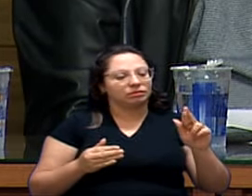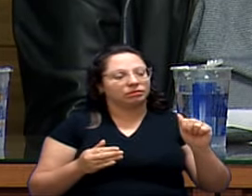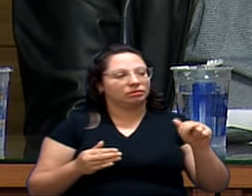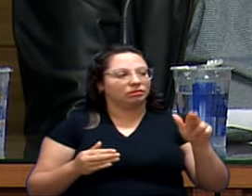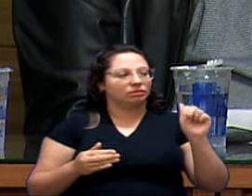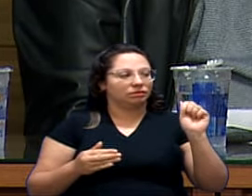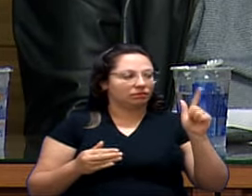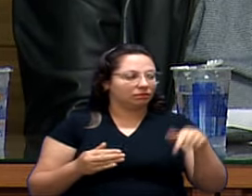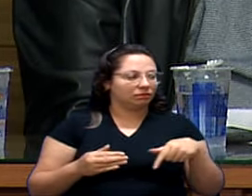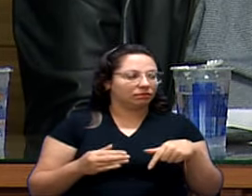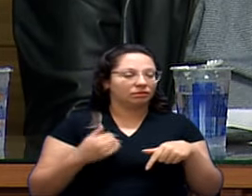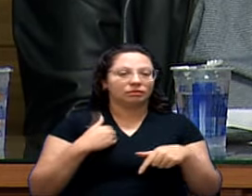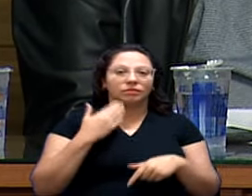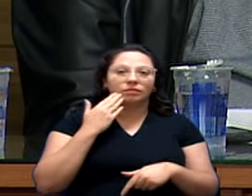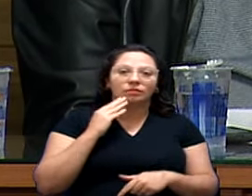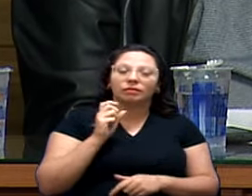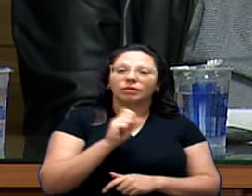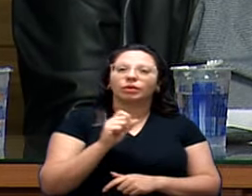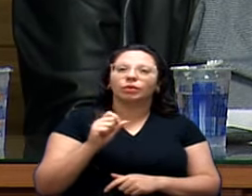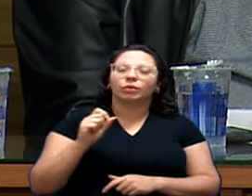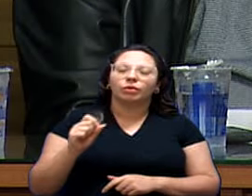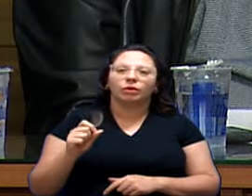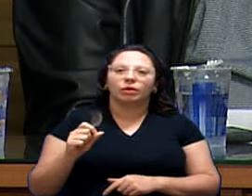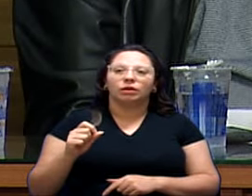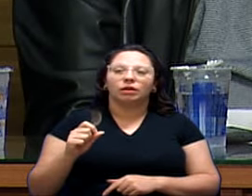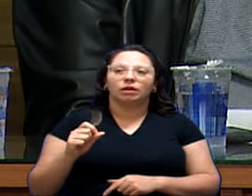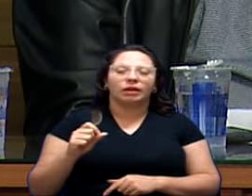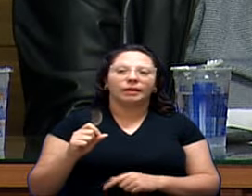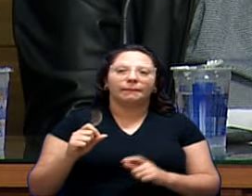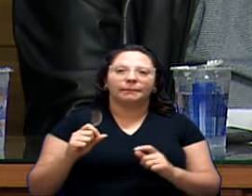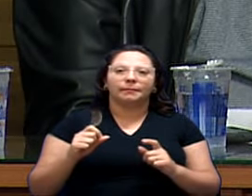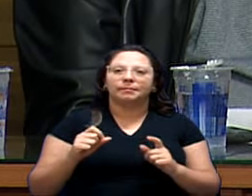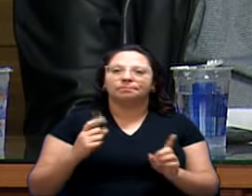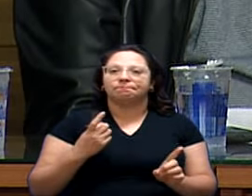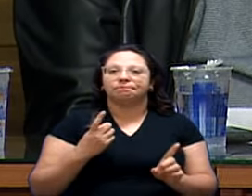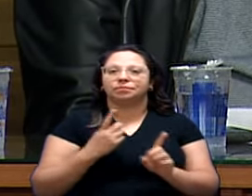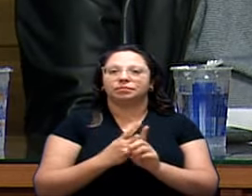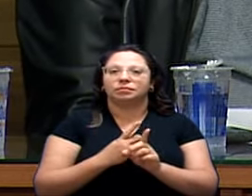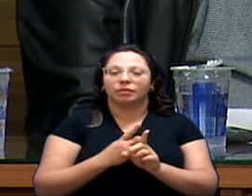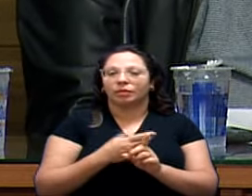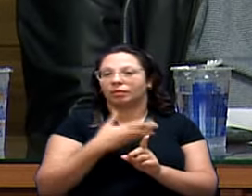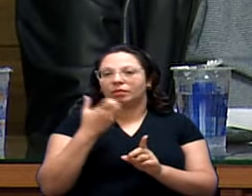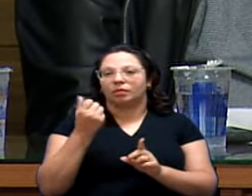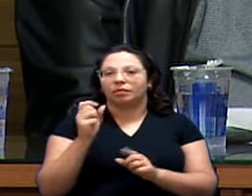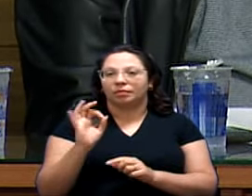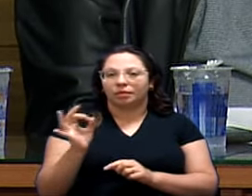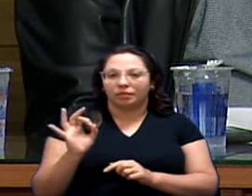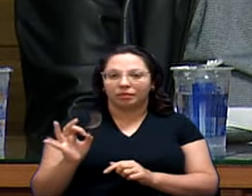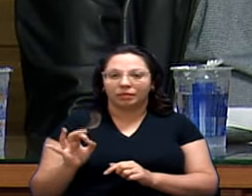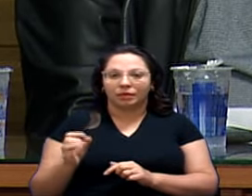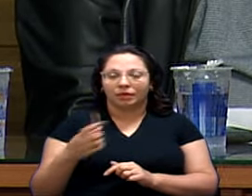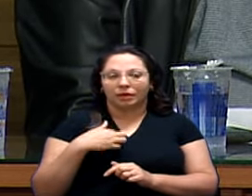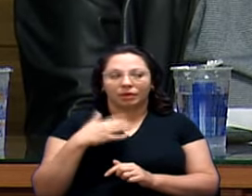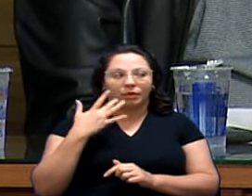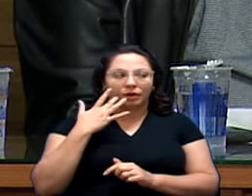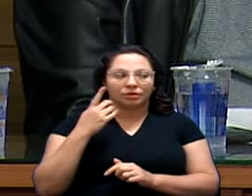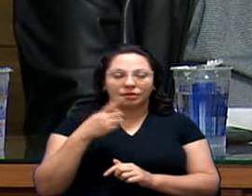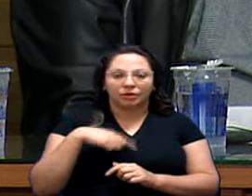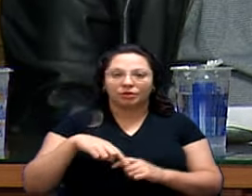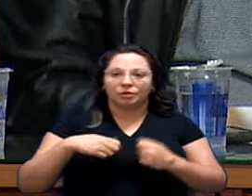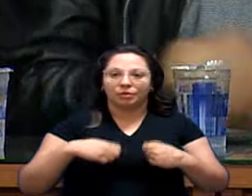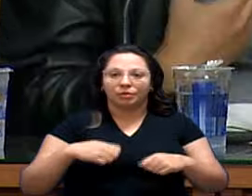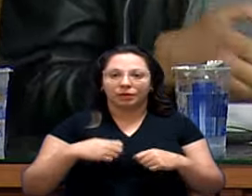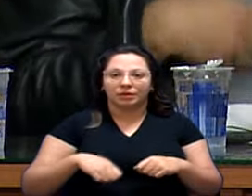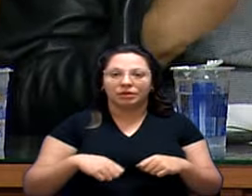entenda que eu entendo que não que não surgiu efeito acho que a política Habitacional hoje a gente tem que vir com uma nova modelagem e a